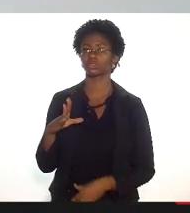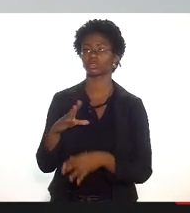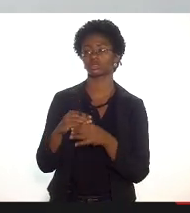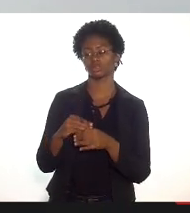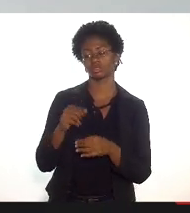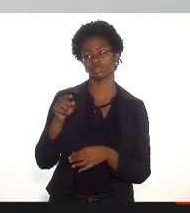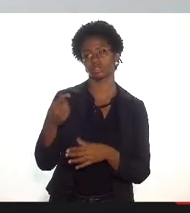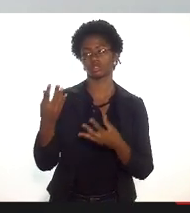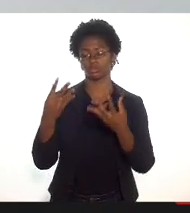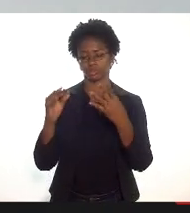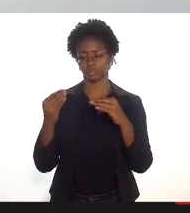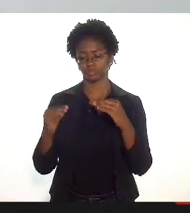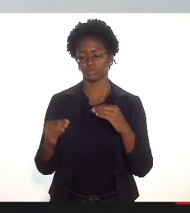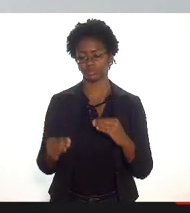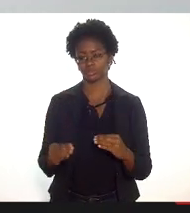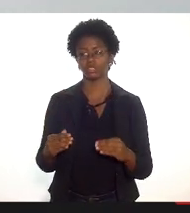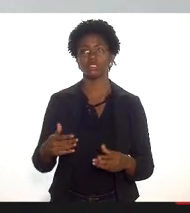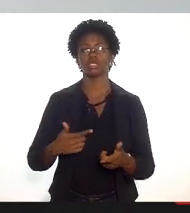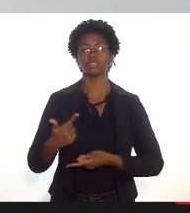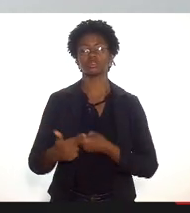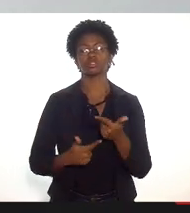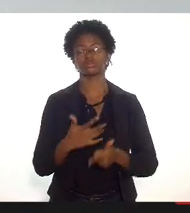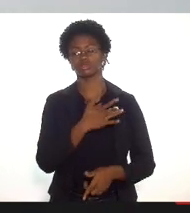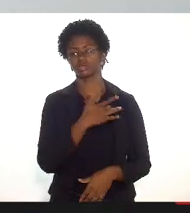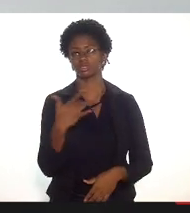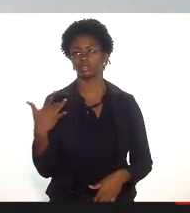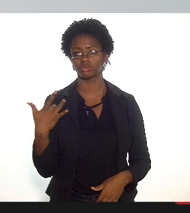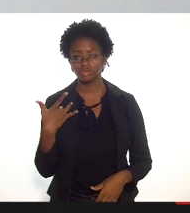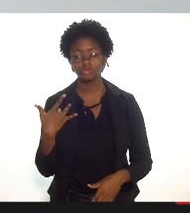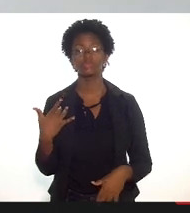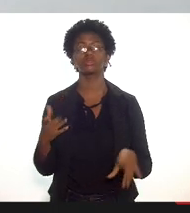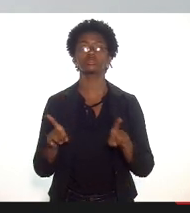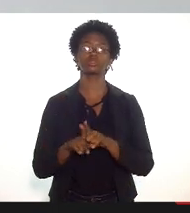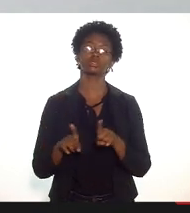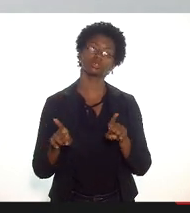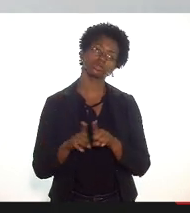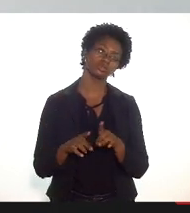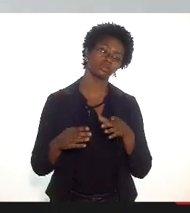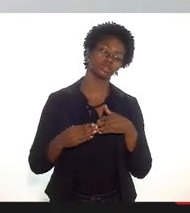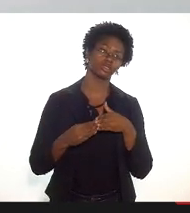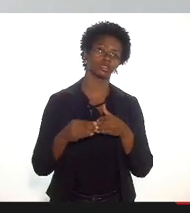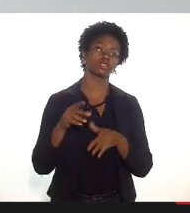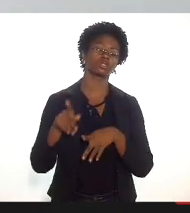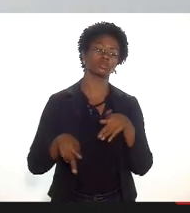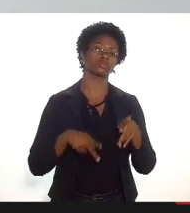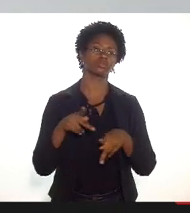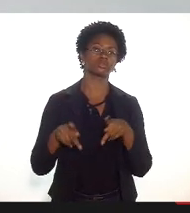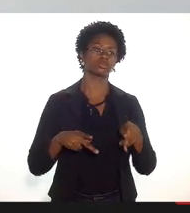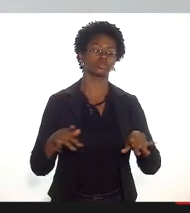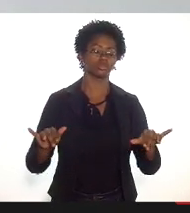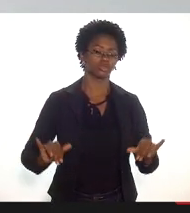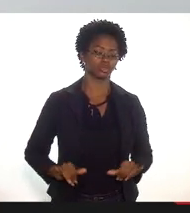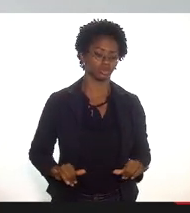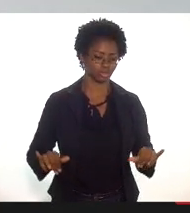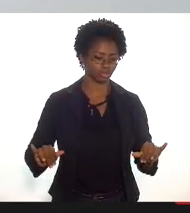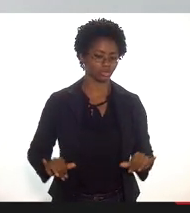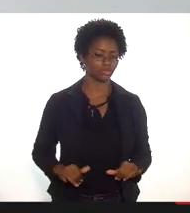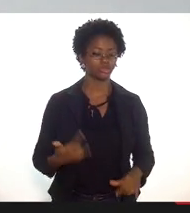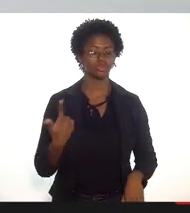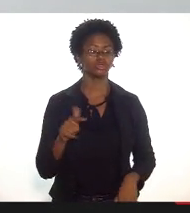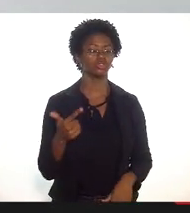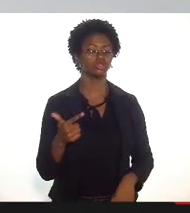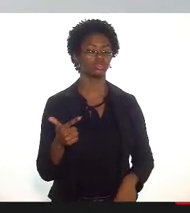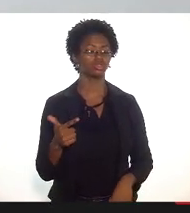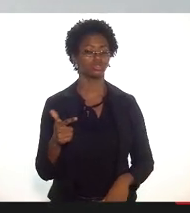esse desmonte no serviço de saúde, levando, então, a população no sofrimento de não ter